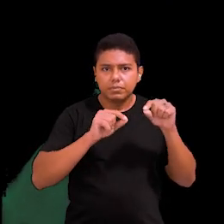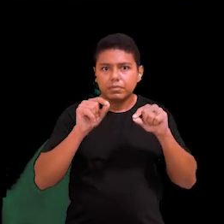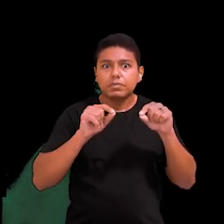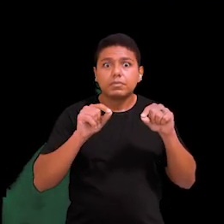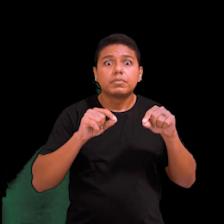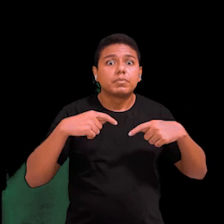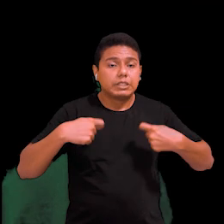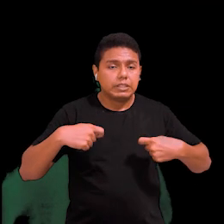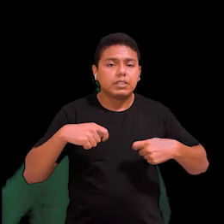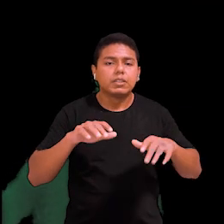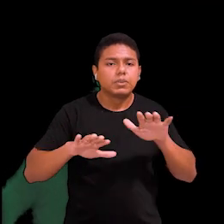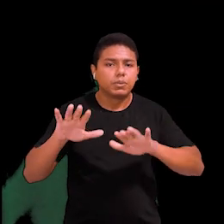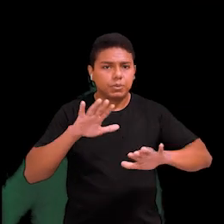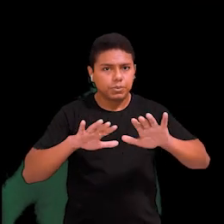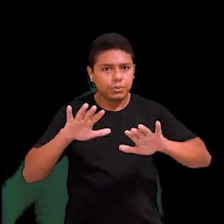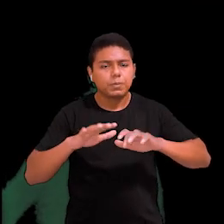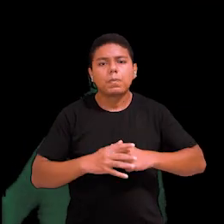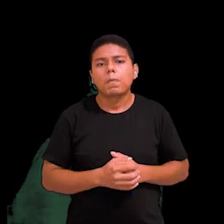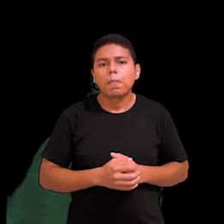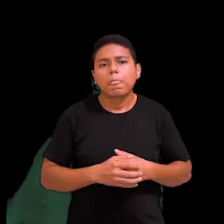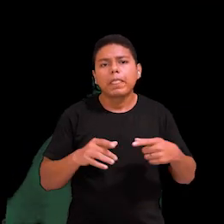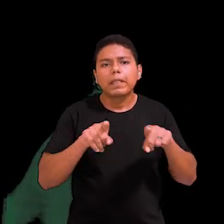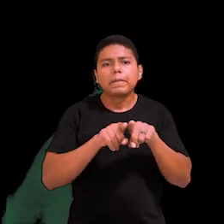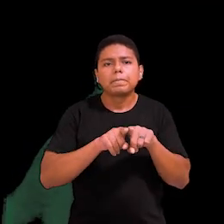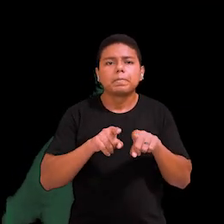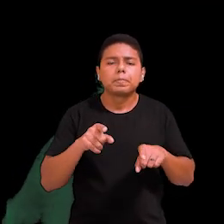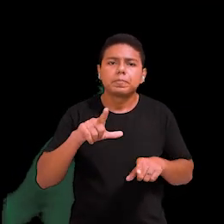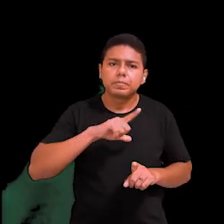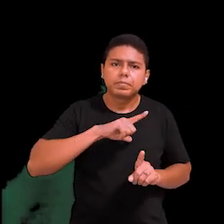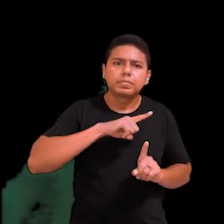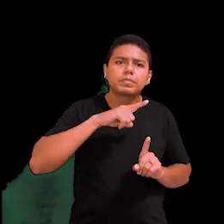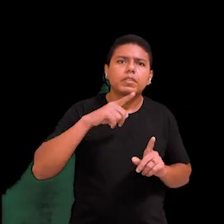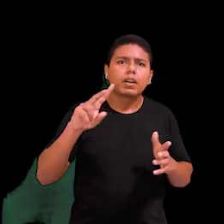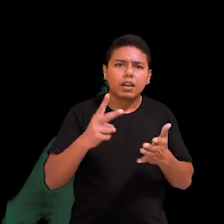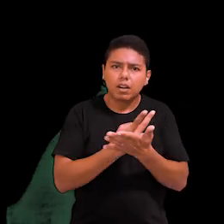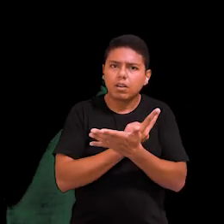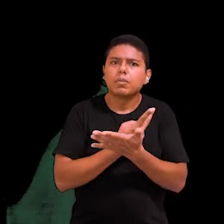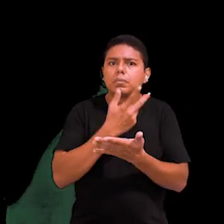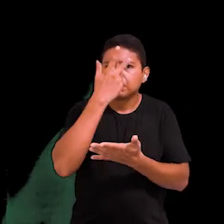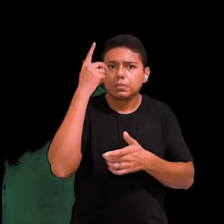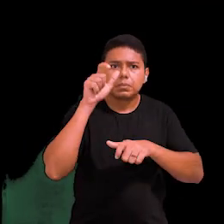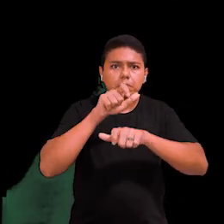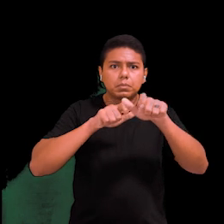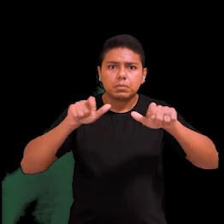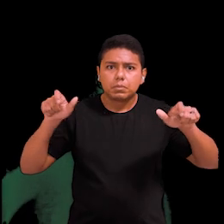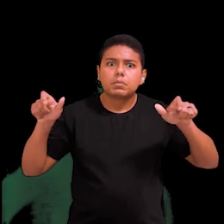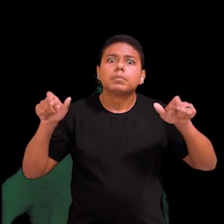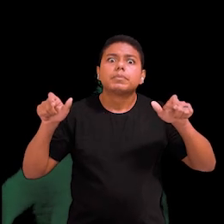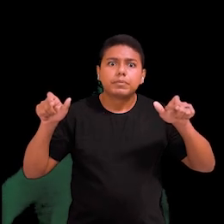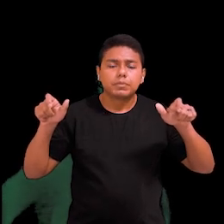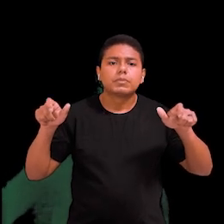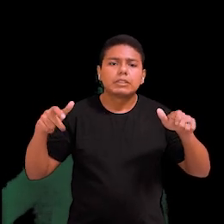vigilância devido ao aumento do acretismo placentário, por exemplo, e que a gente tem tido cada